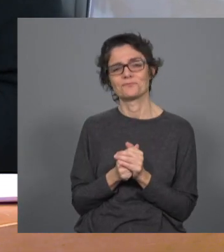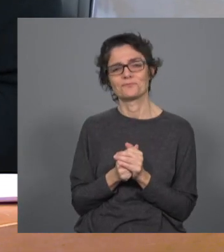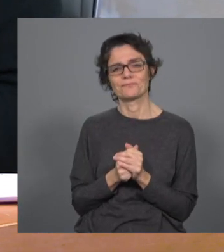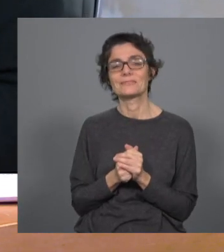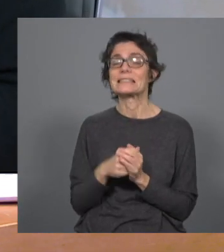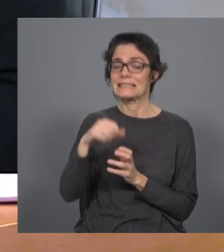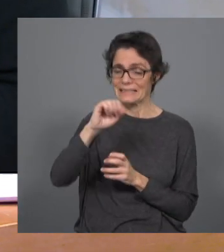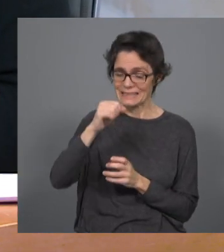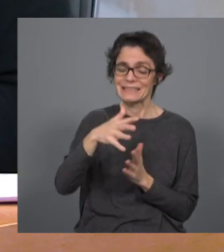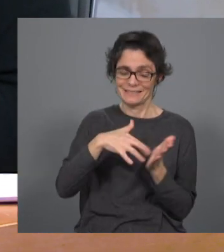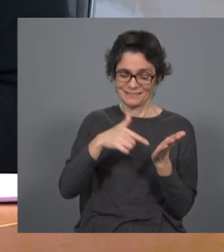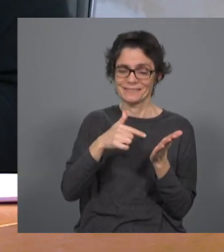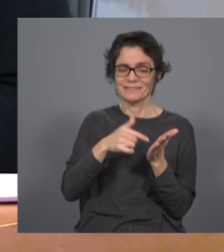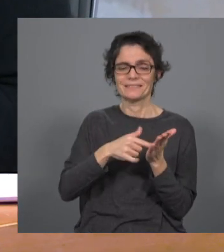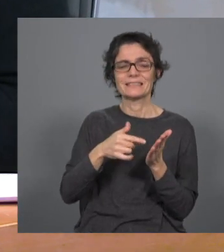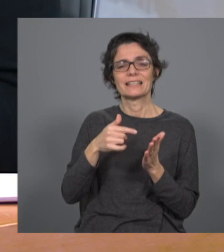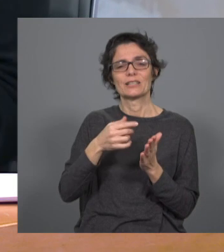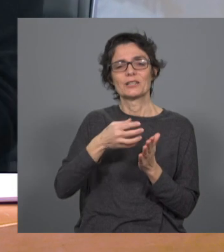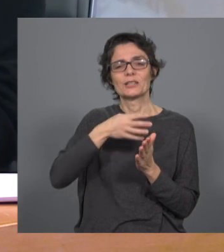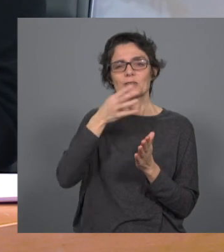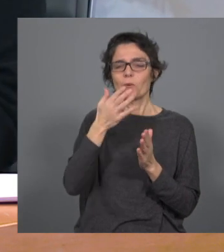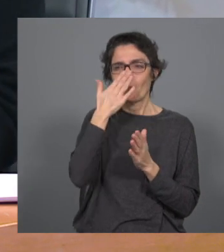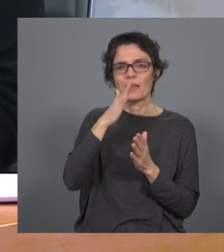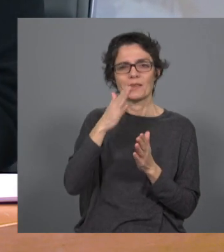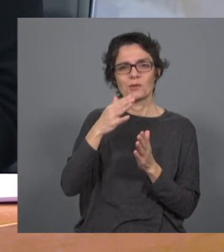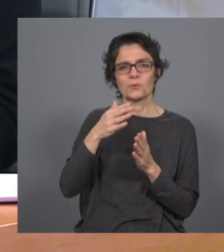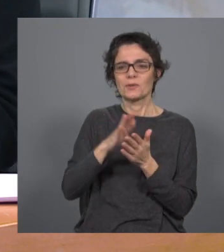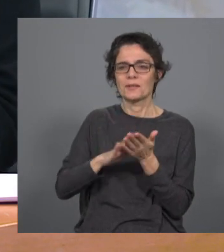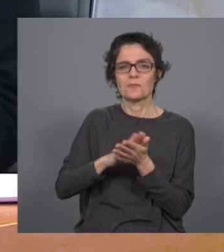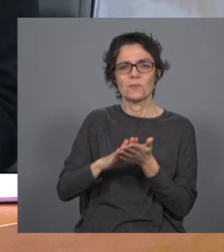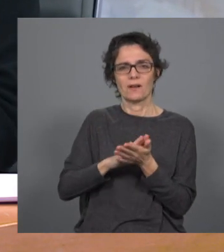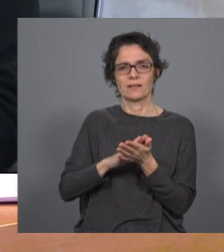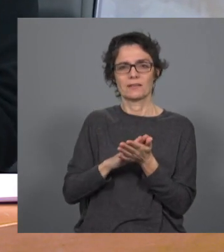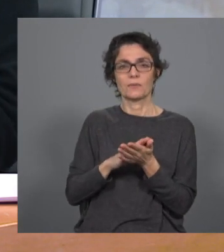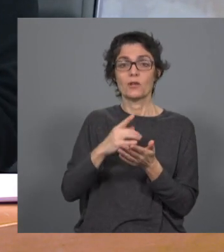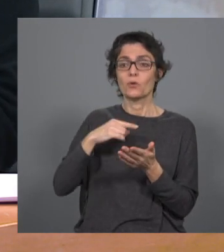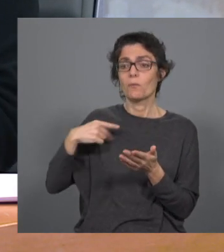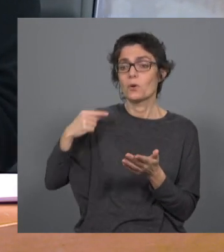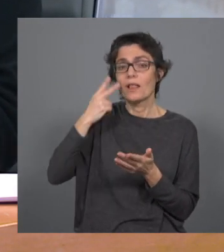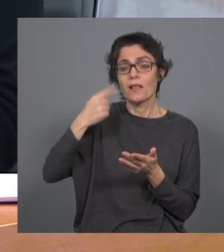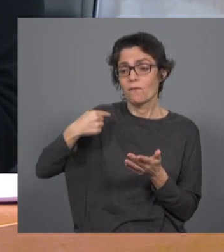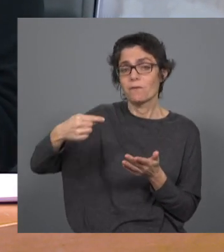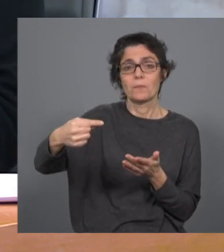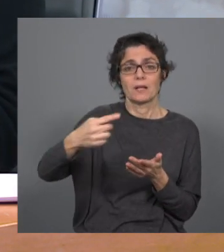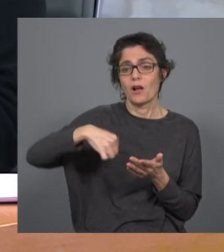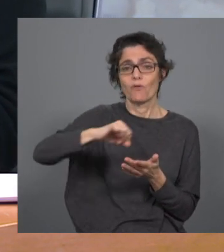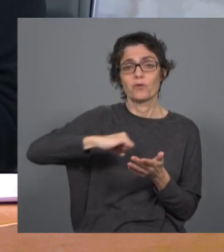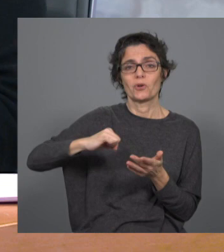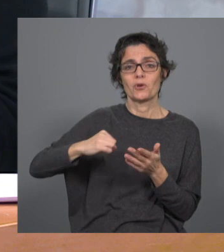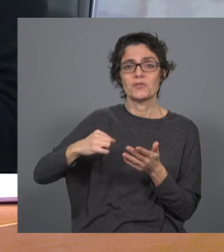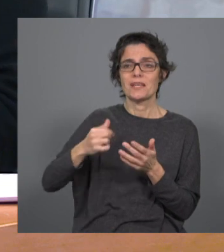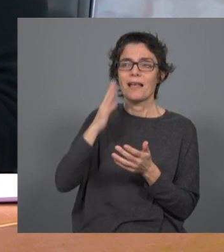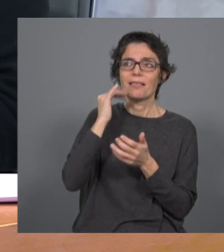atitudes fundamentais, que é, por um lado, o fazer tudo para a glória de Deus, independentemente do que quer que seja, mas depois também